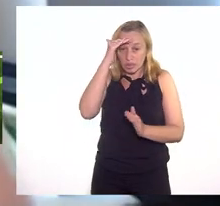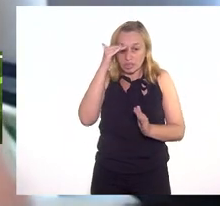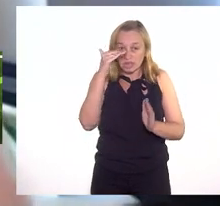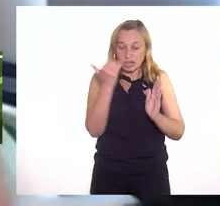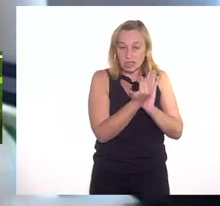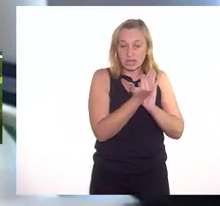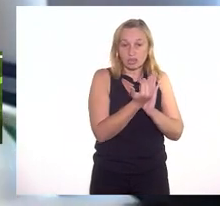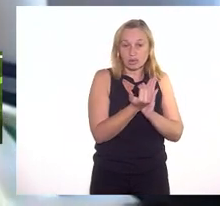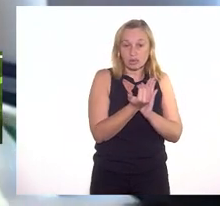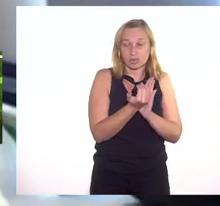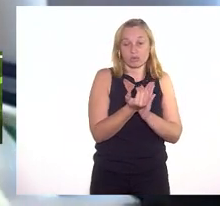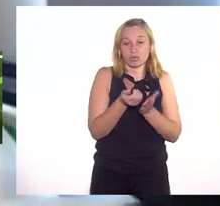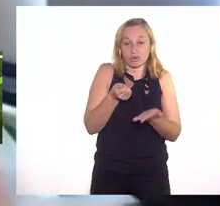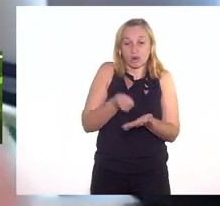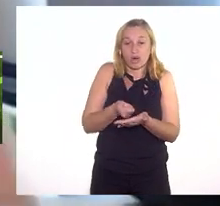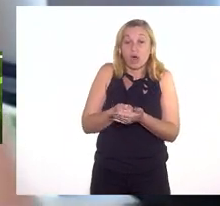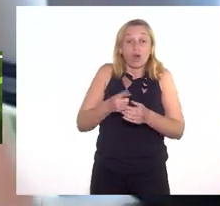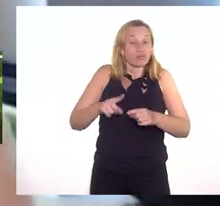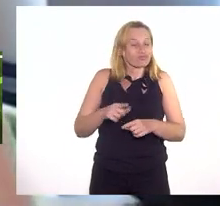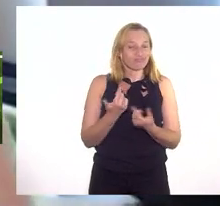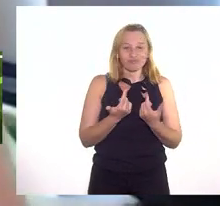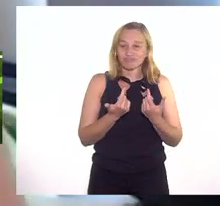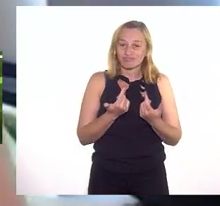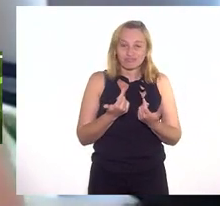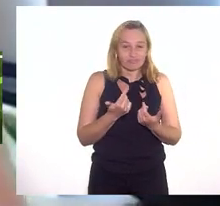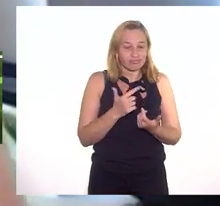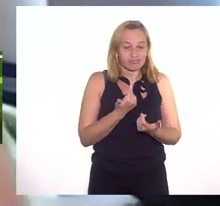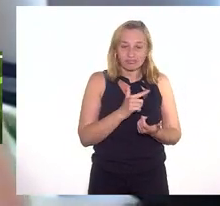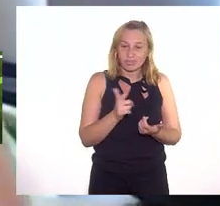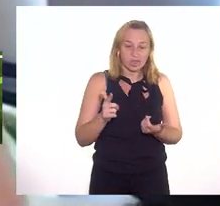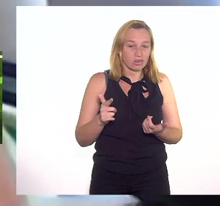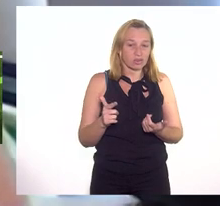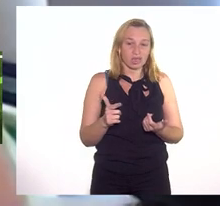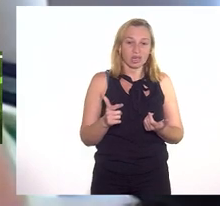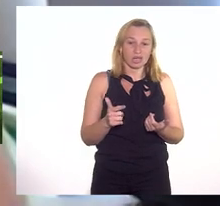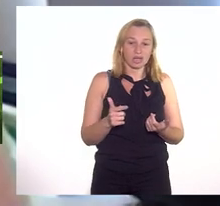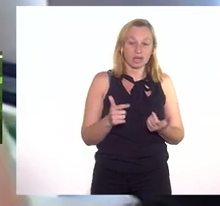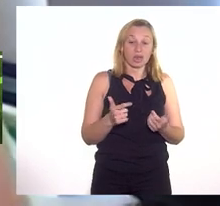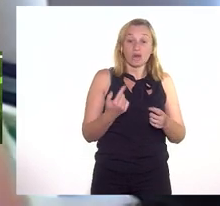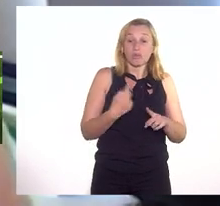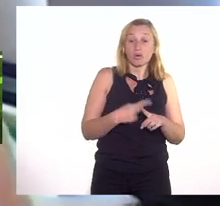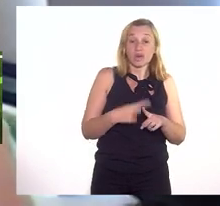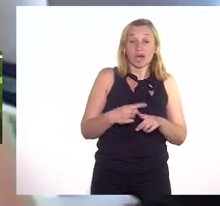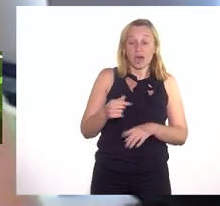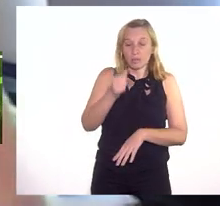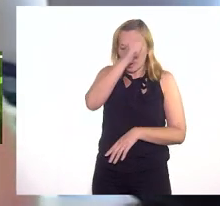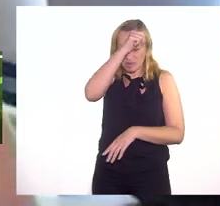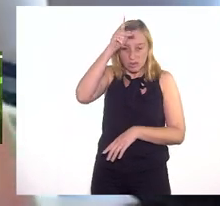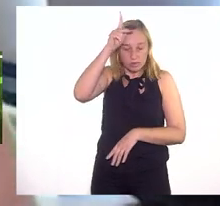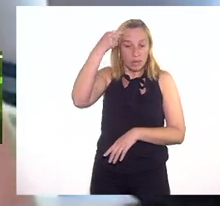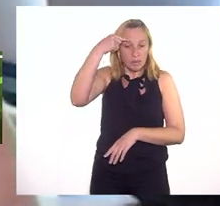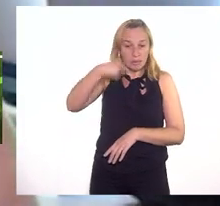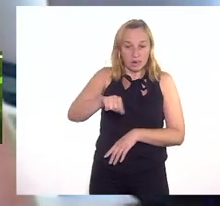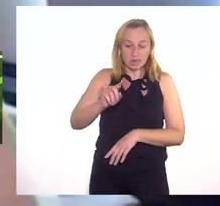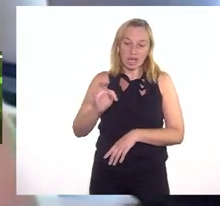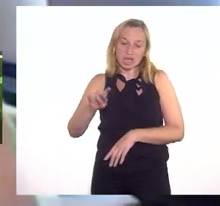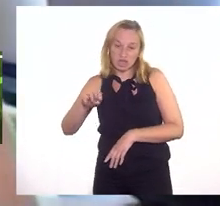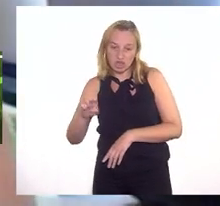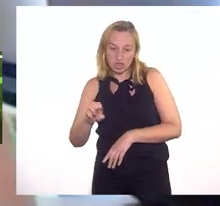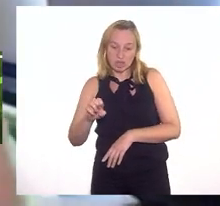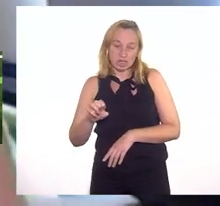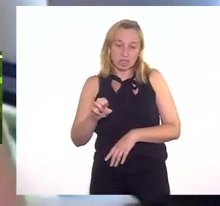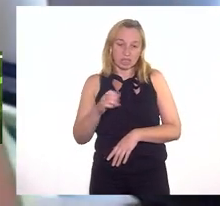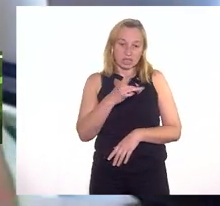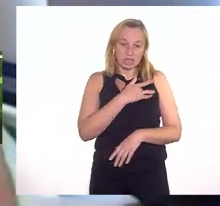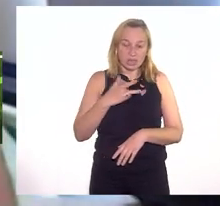não está, porque a prefeitura manda agentes de saúde no local, assim como aconteceu em Copacabana, e